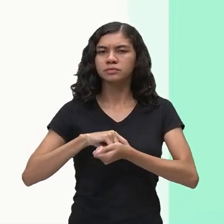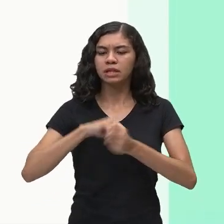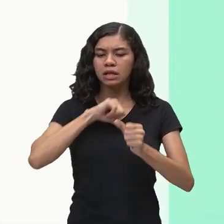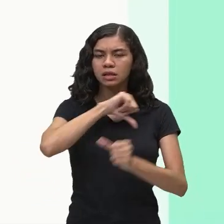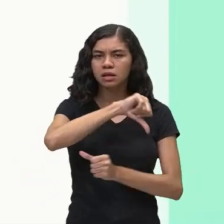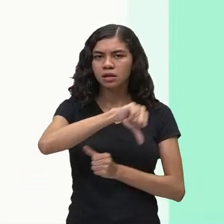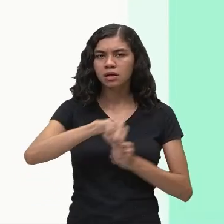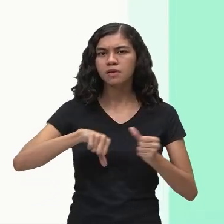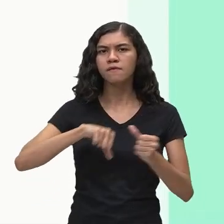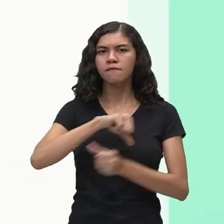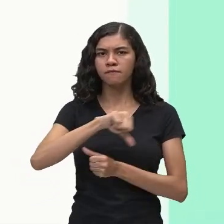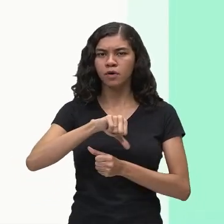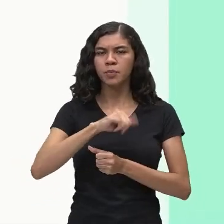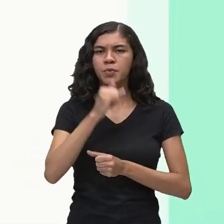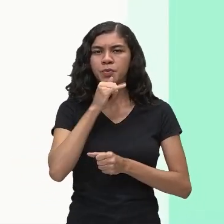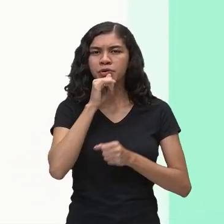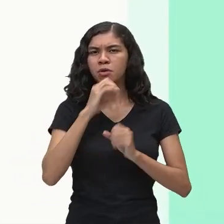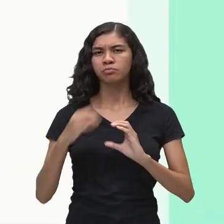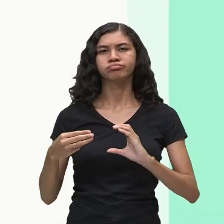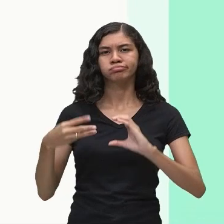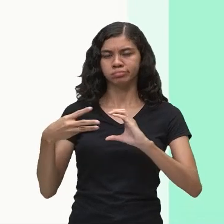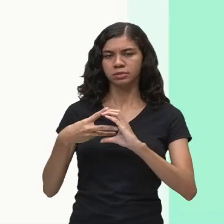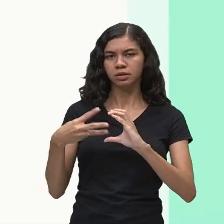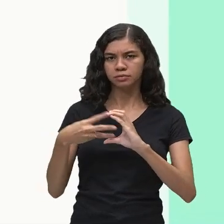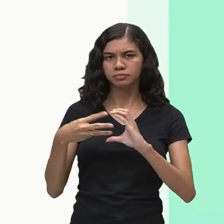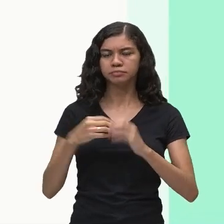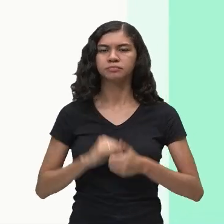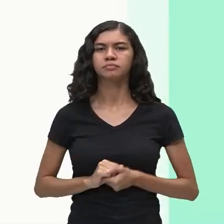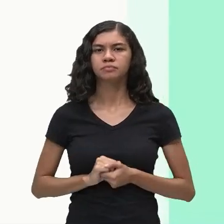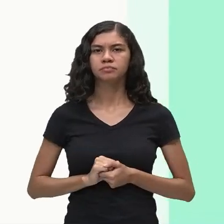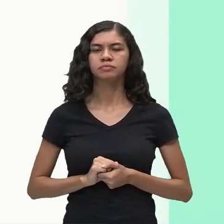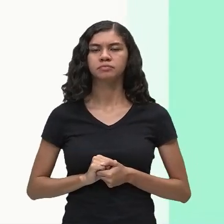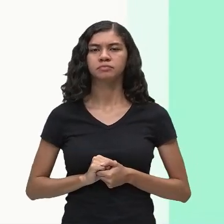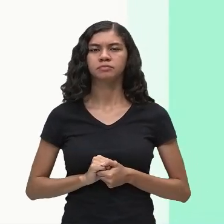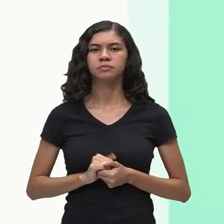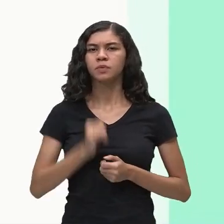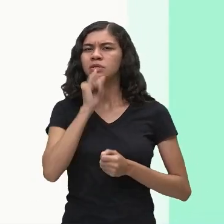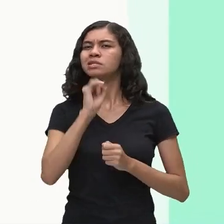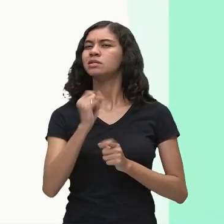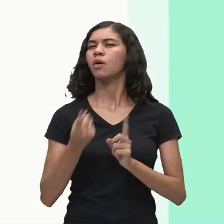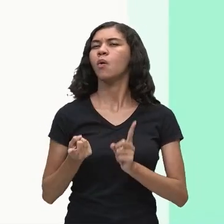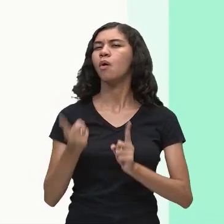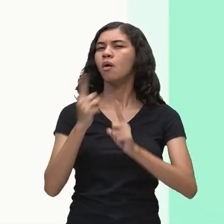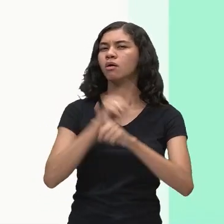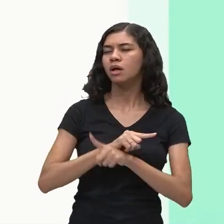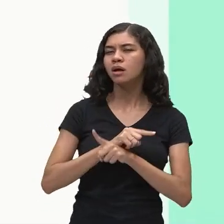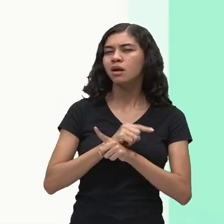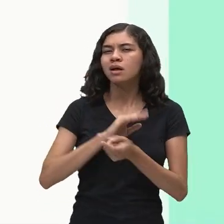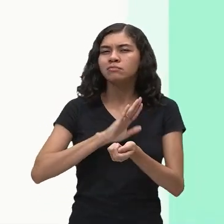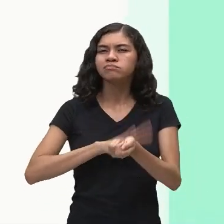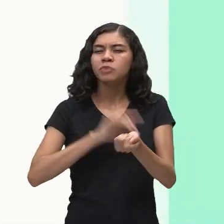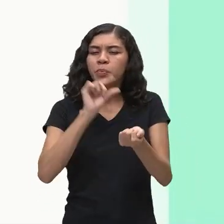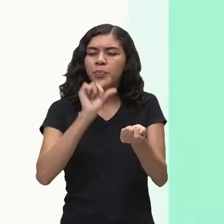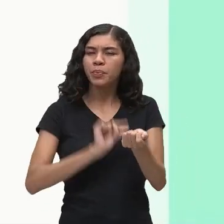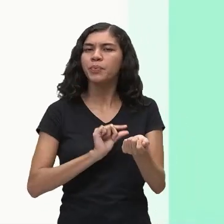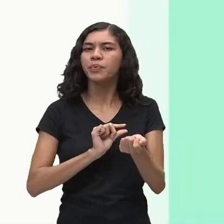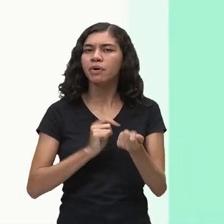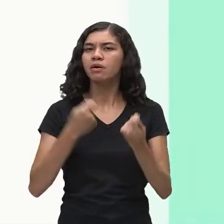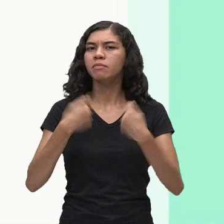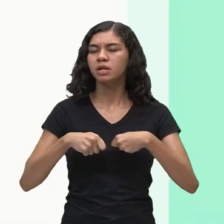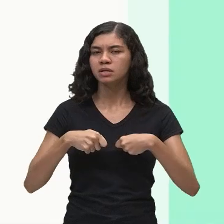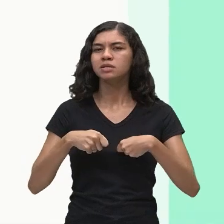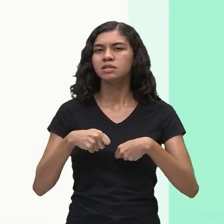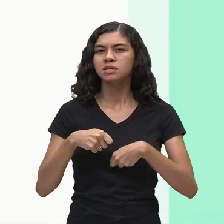transporte a glicose para as células. Na situação contrária, quando no nosso sangue tem pouca glicose e a gente precisa